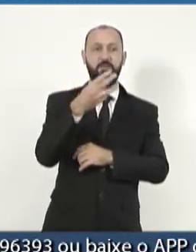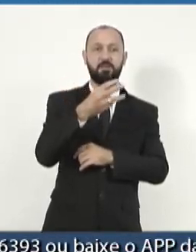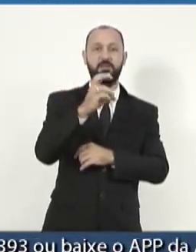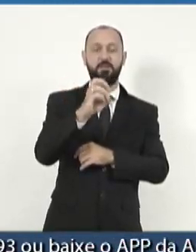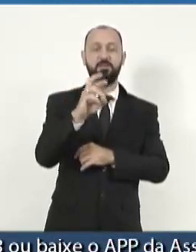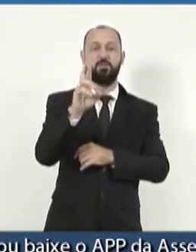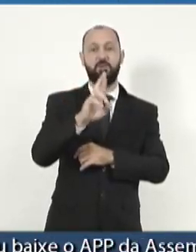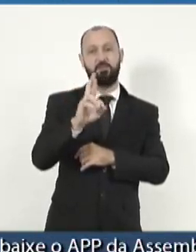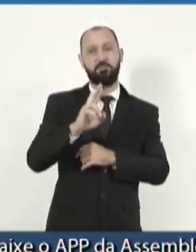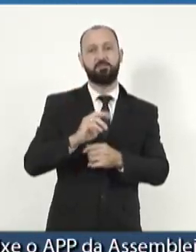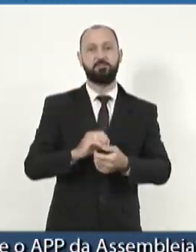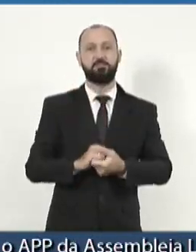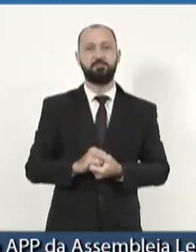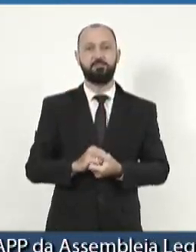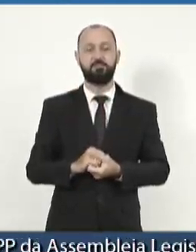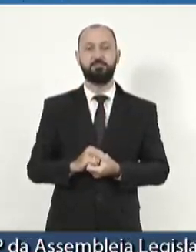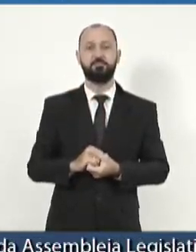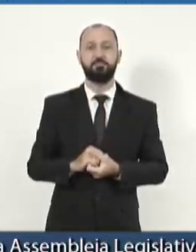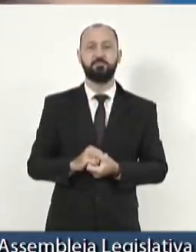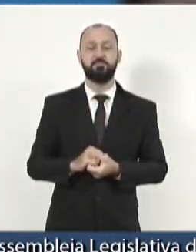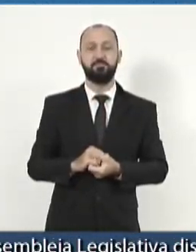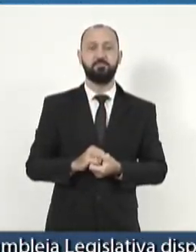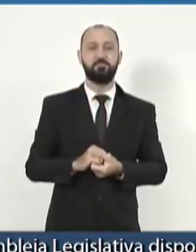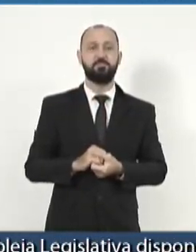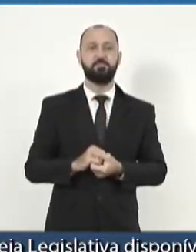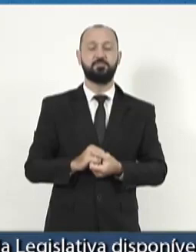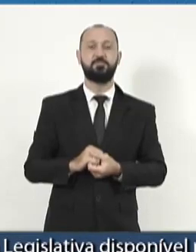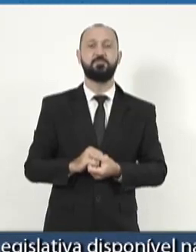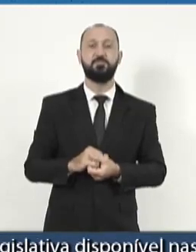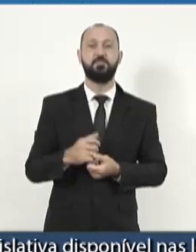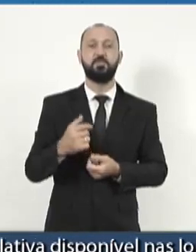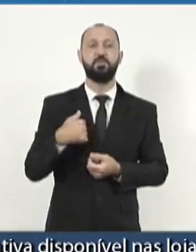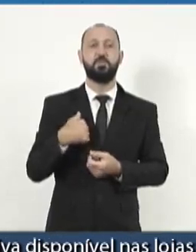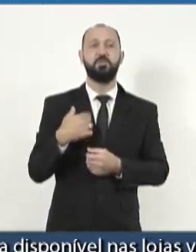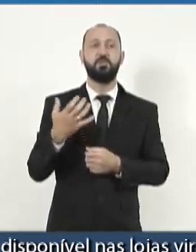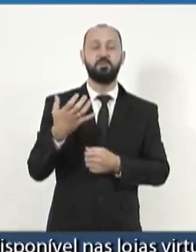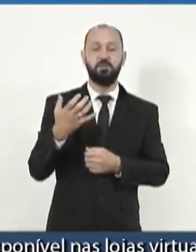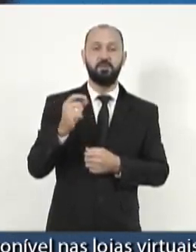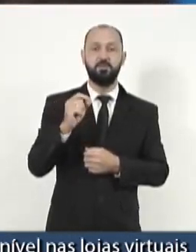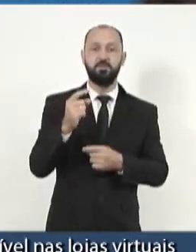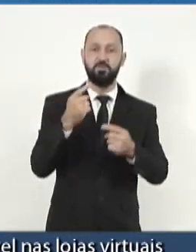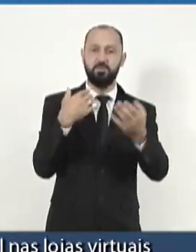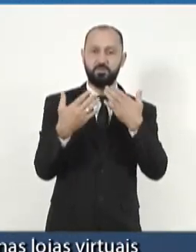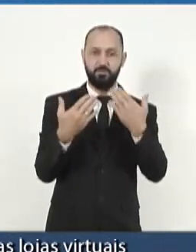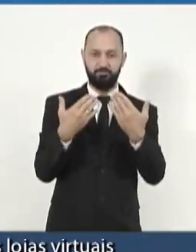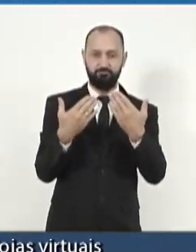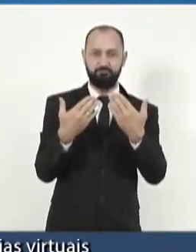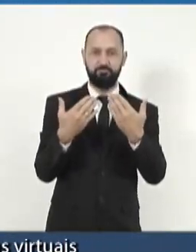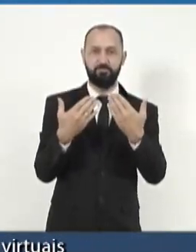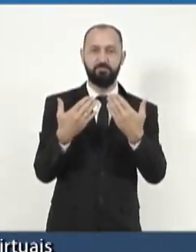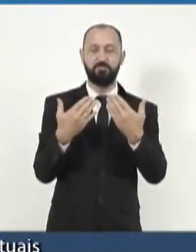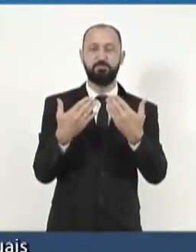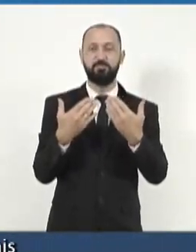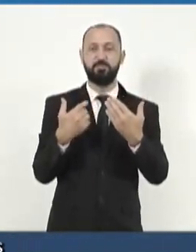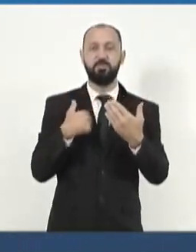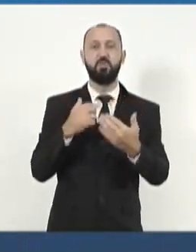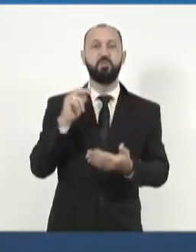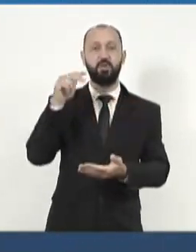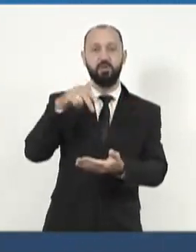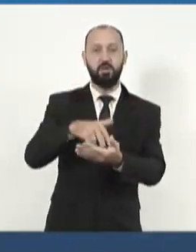né, das órteses, próteses, materiais especiais, das cirurgias, que o servidor arcava